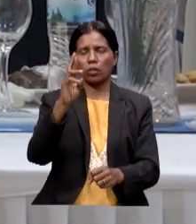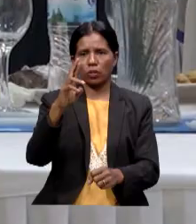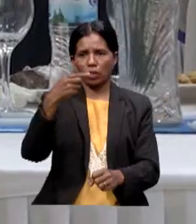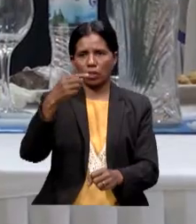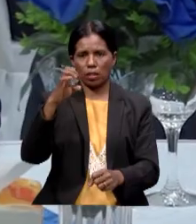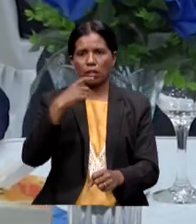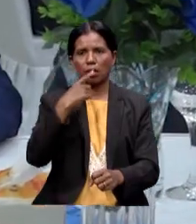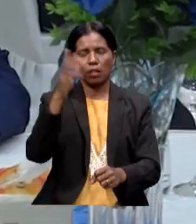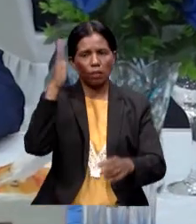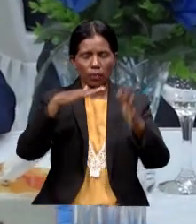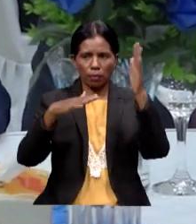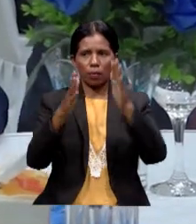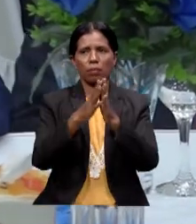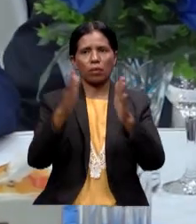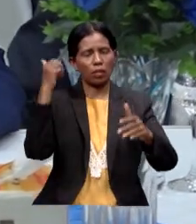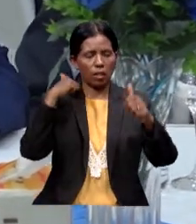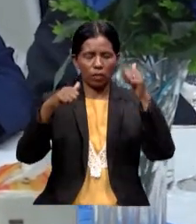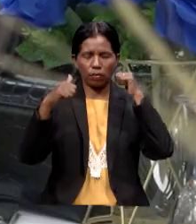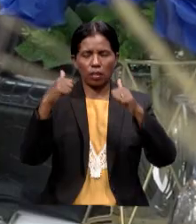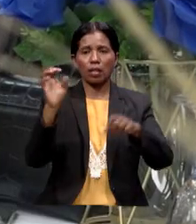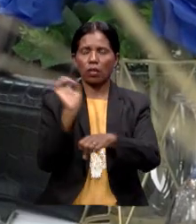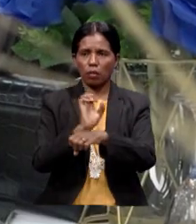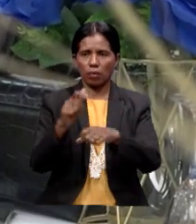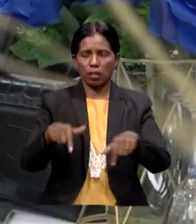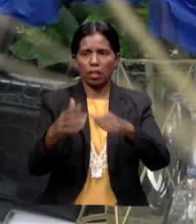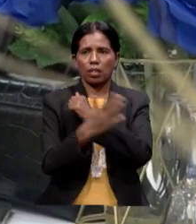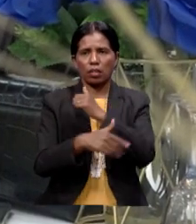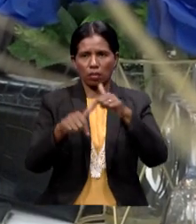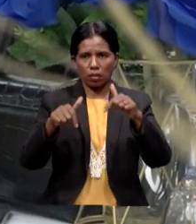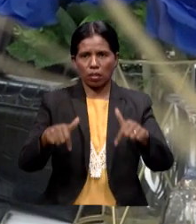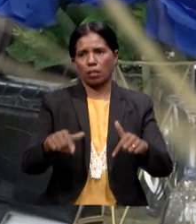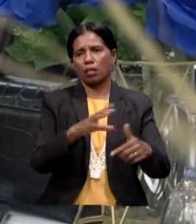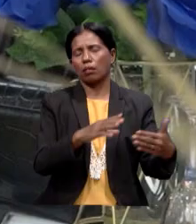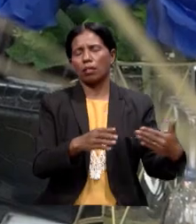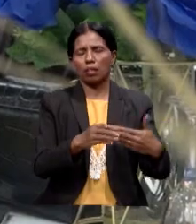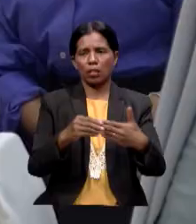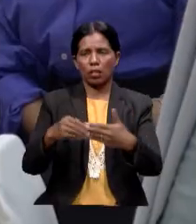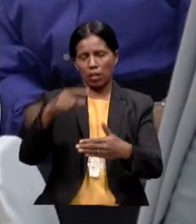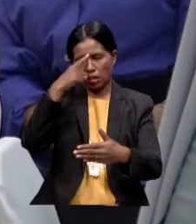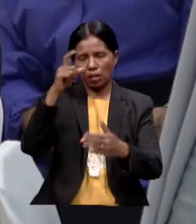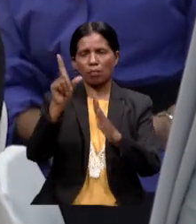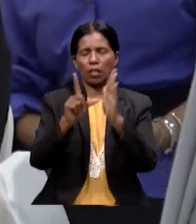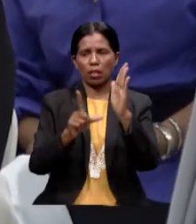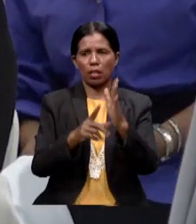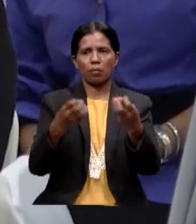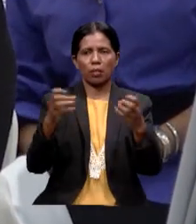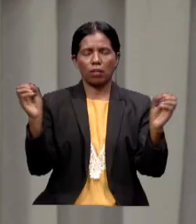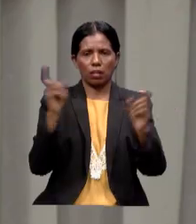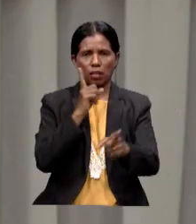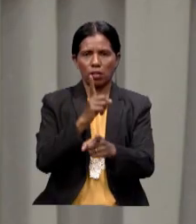Hateten, problema bot ba atividade economia e harailaran durante, né, mak legislação, tamba lei barak mak